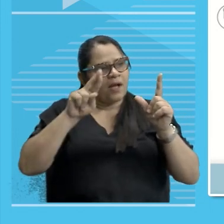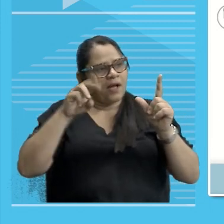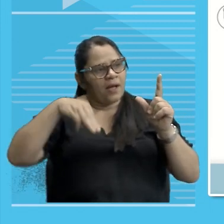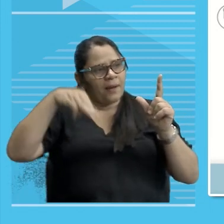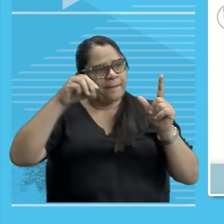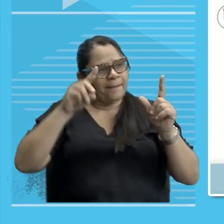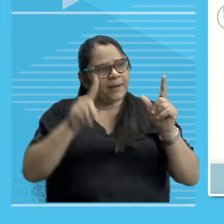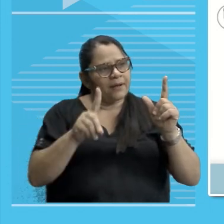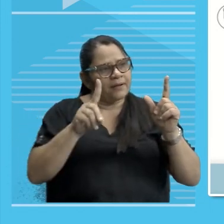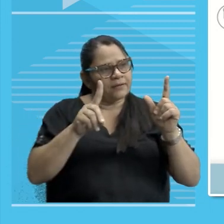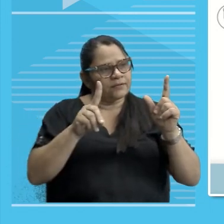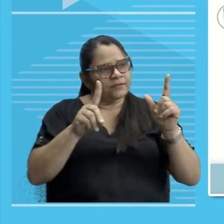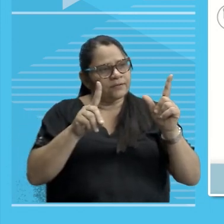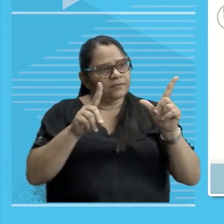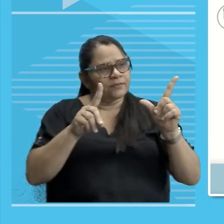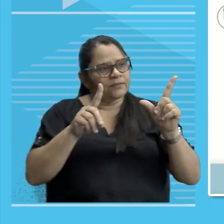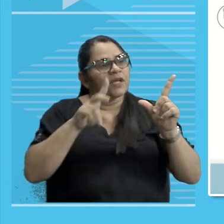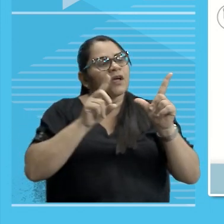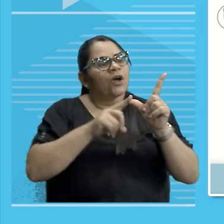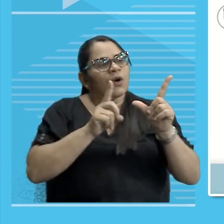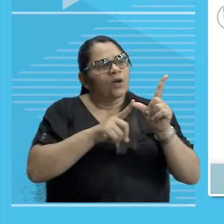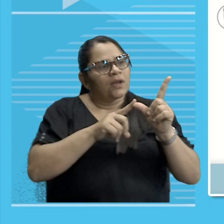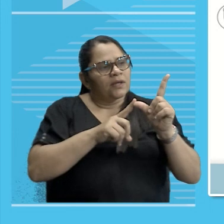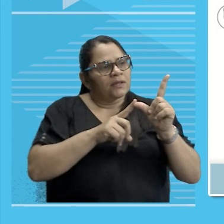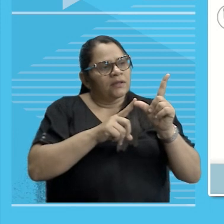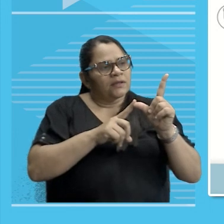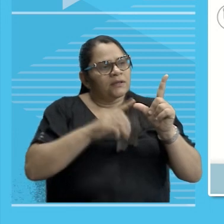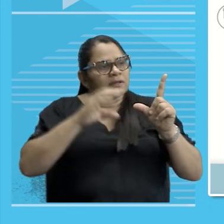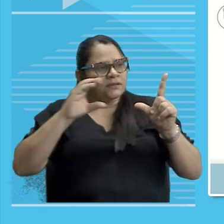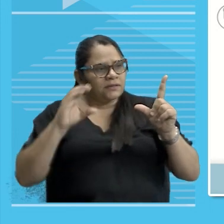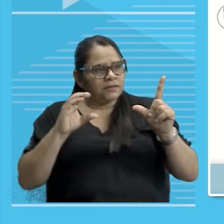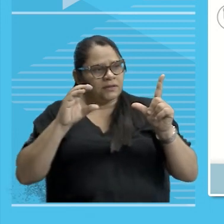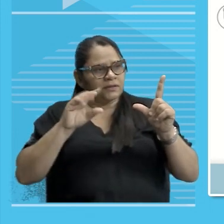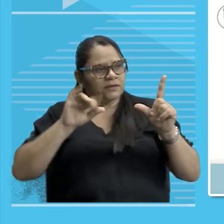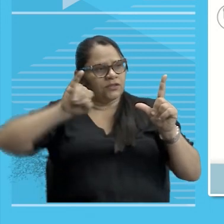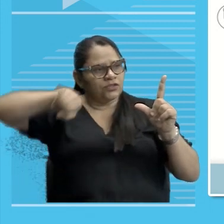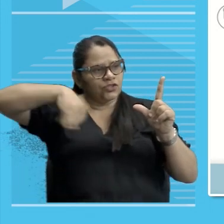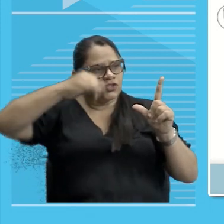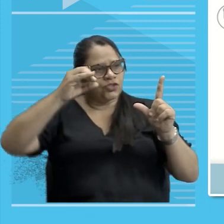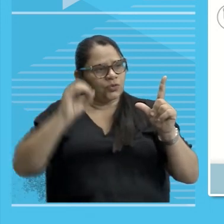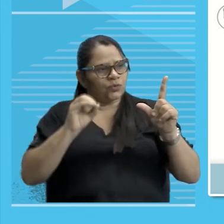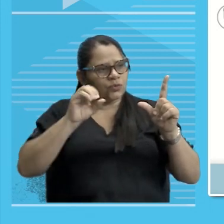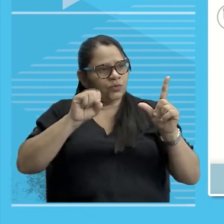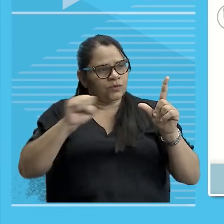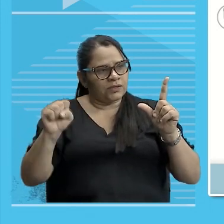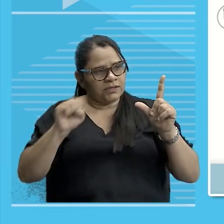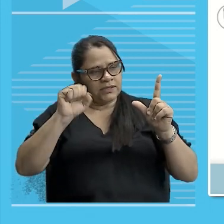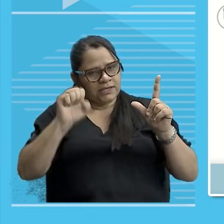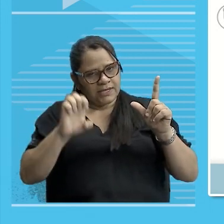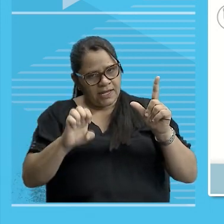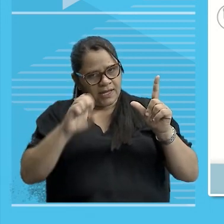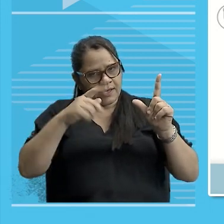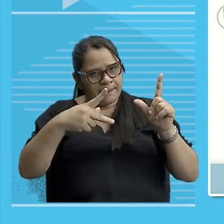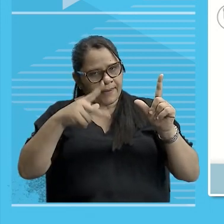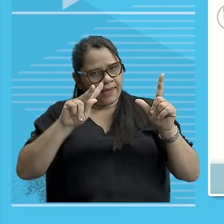pronto só esses dois Só que tem um do lado que está errado então